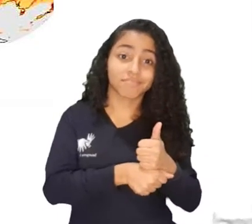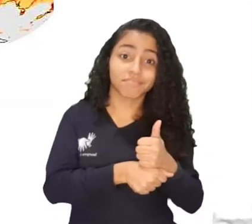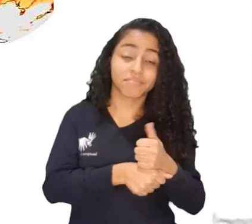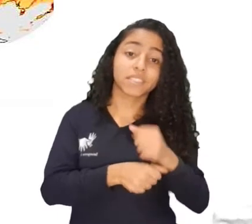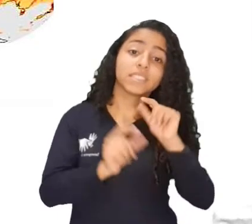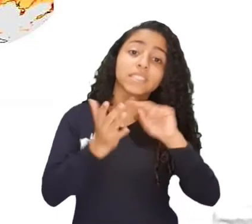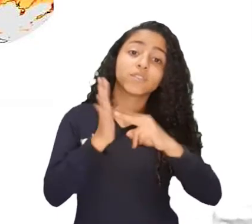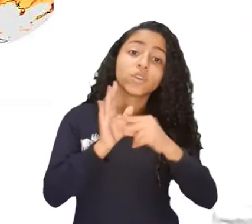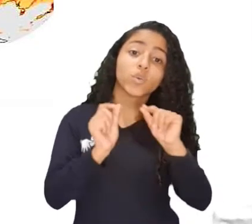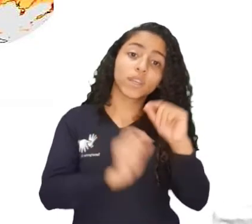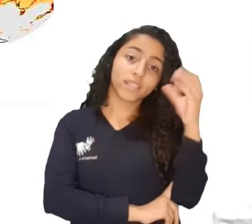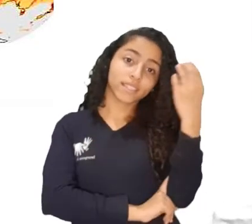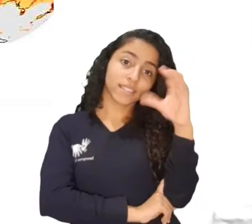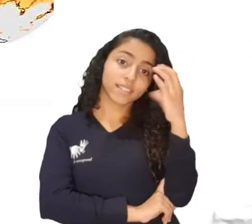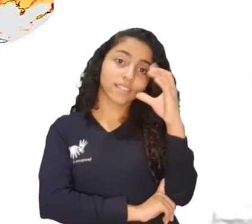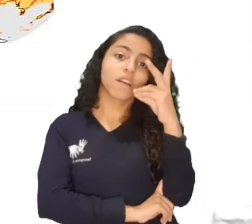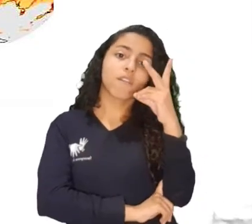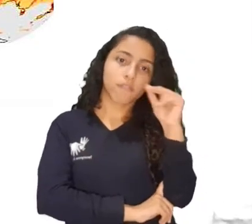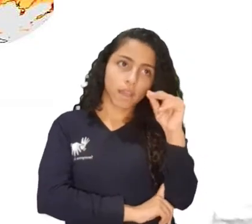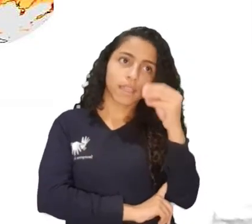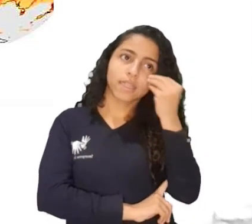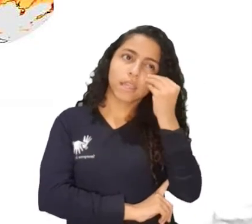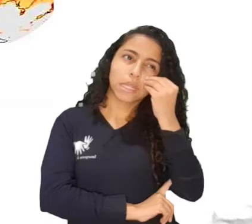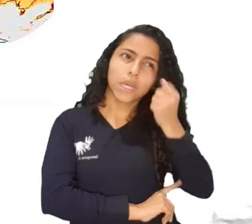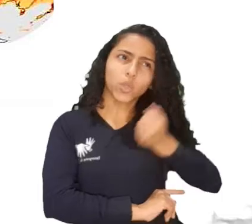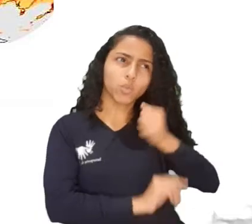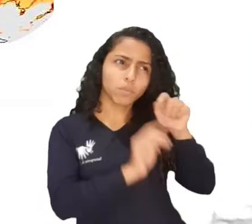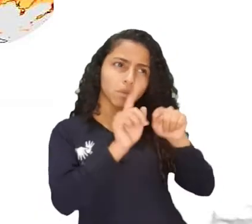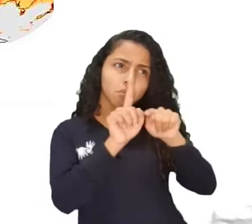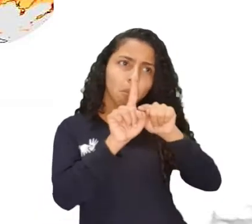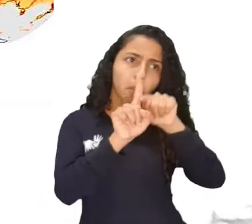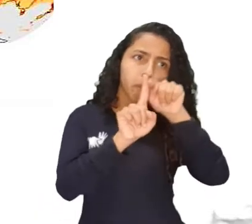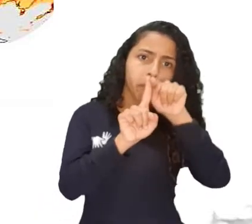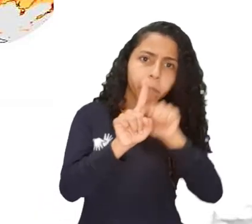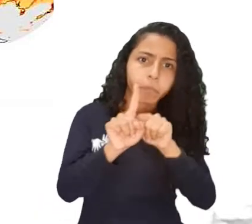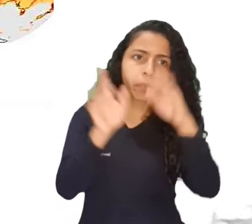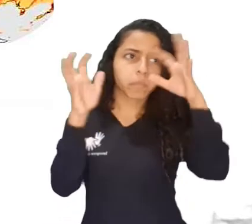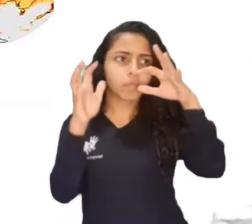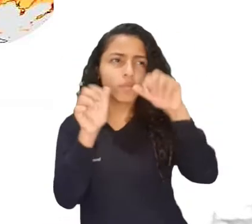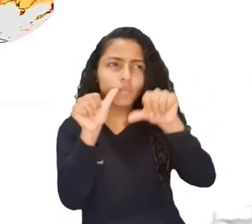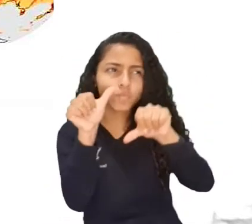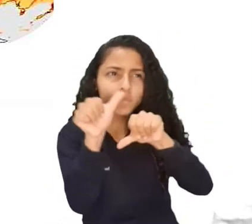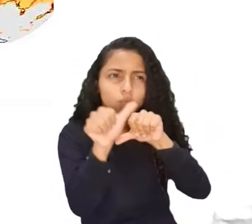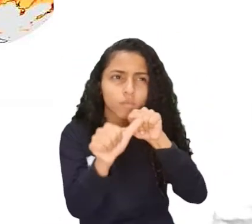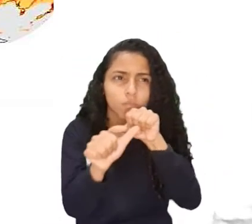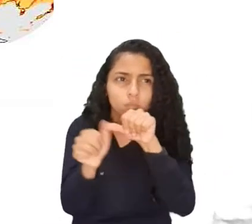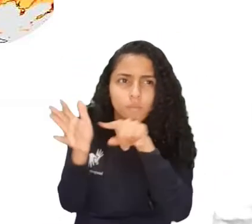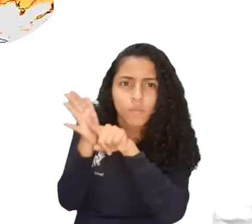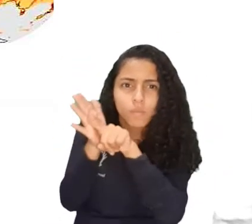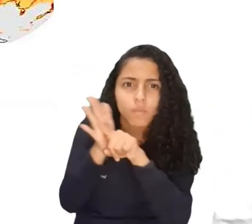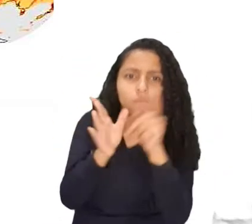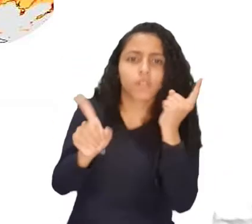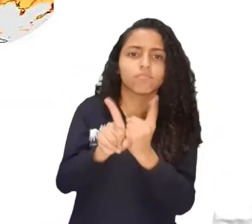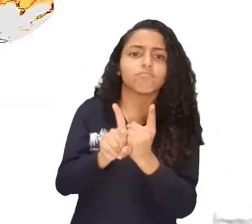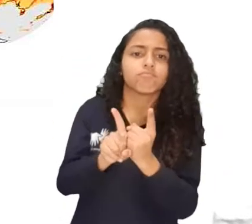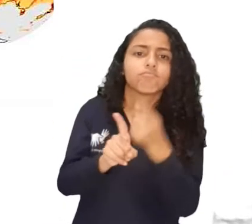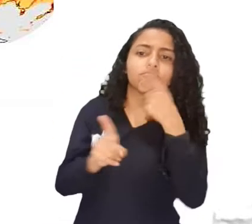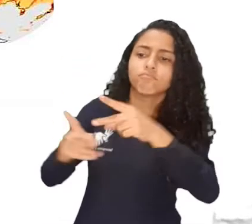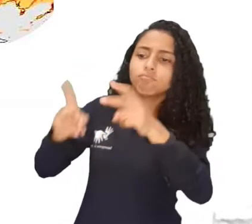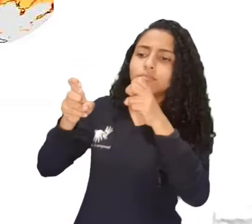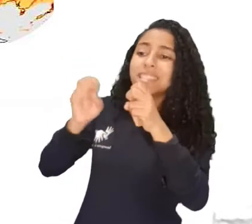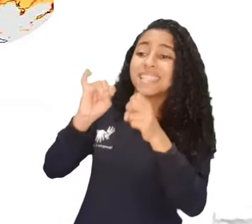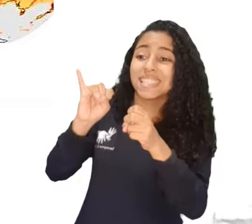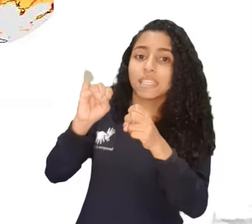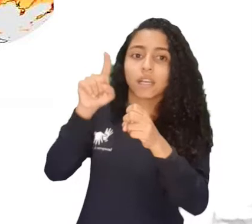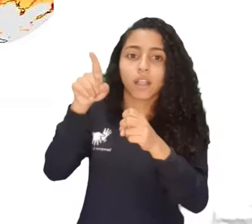refazer a correlação com valor diferente. E a partir desse novo valor é que ele consegue dizer se a espécie permanece naquele mesmo espaço